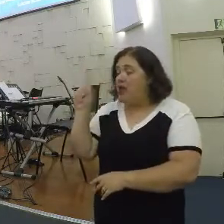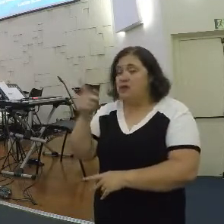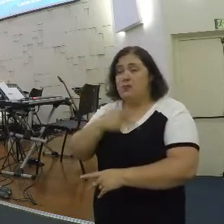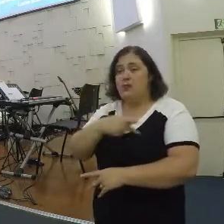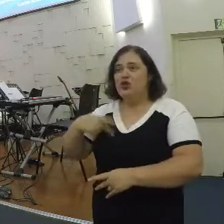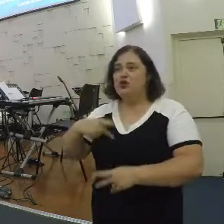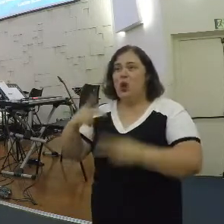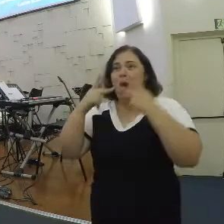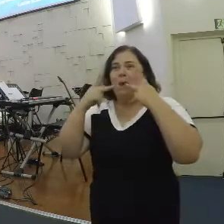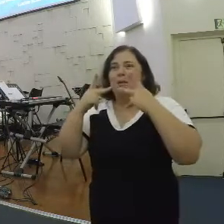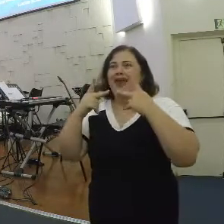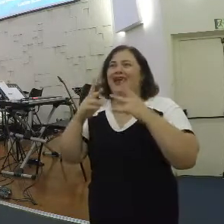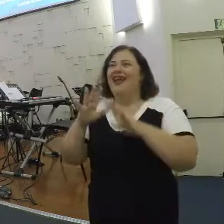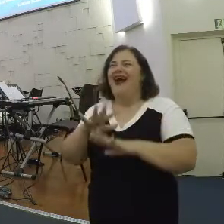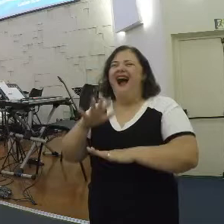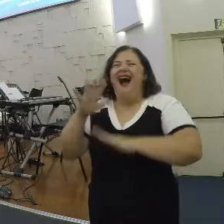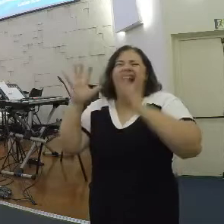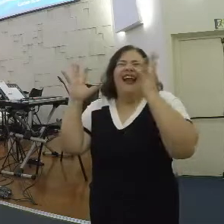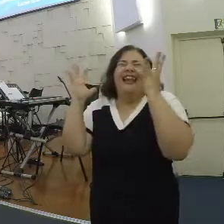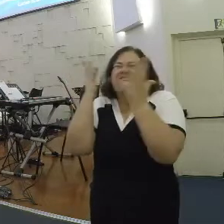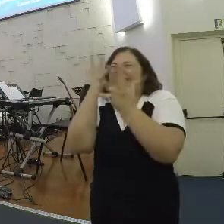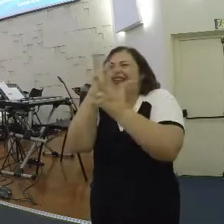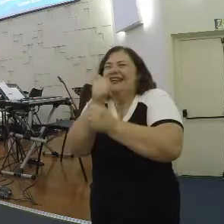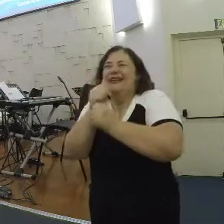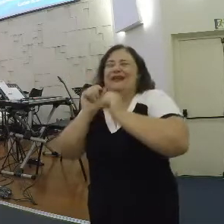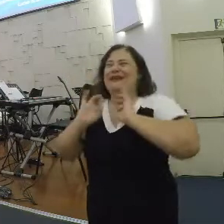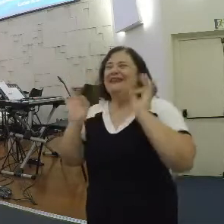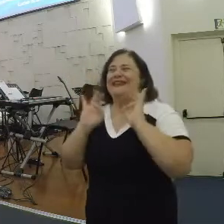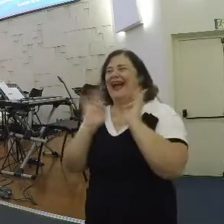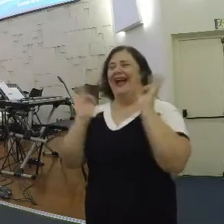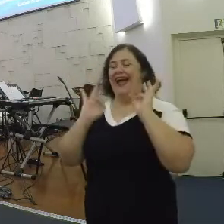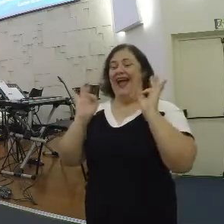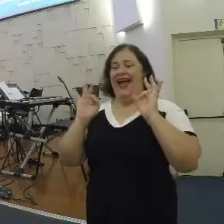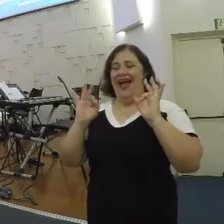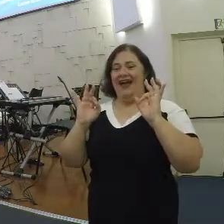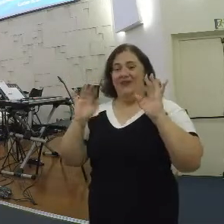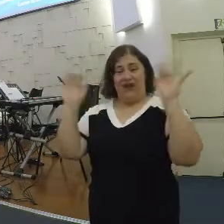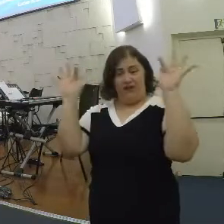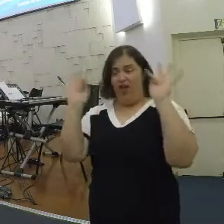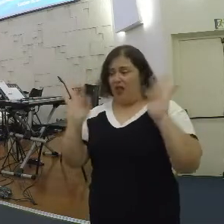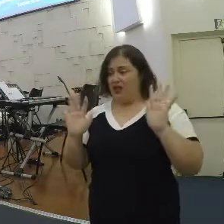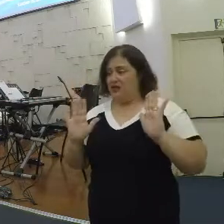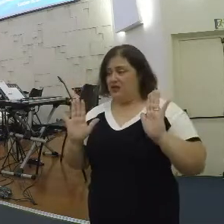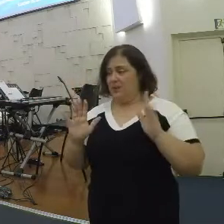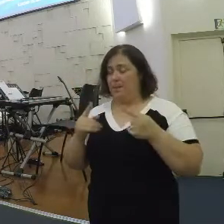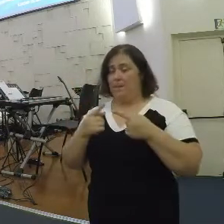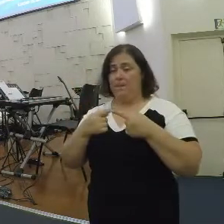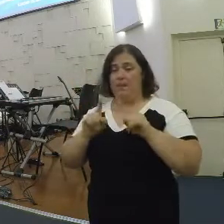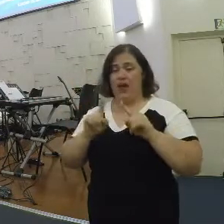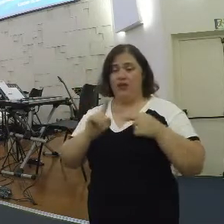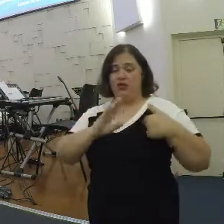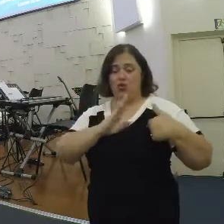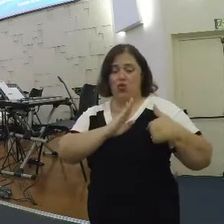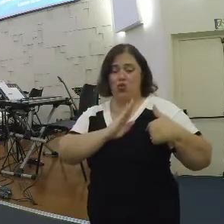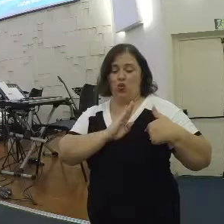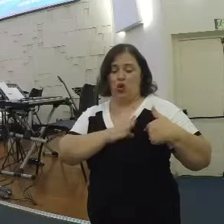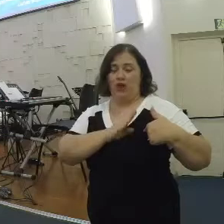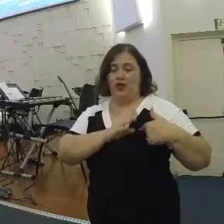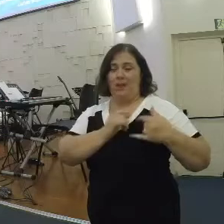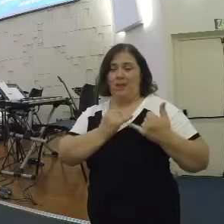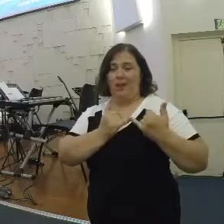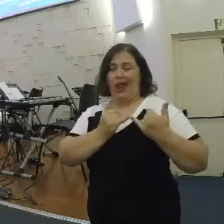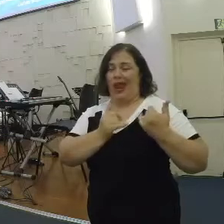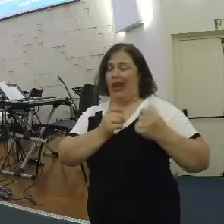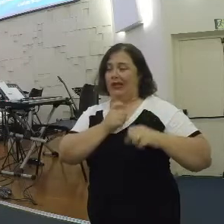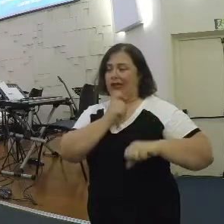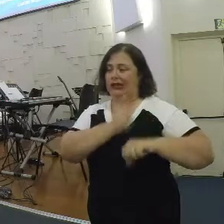um desenvolvimento da semente. Mas essas pessoas que têm um coração como pedra, recebem